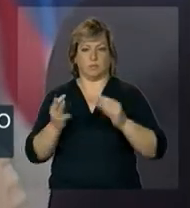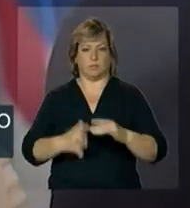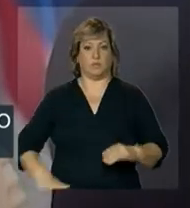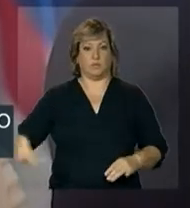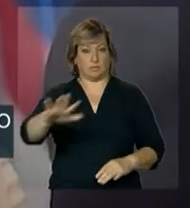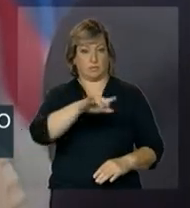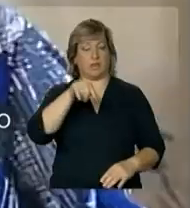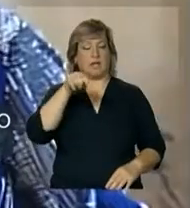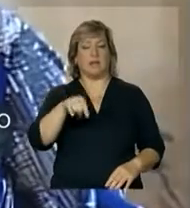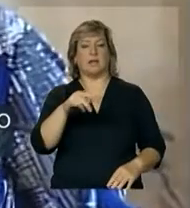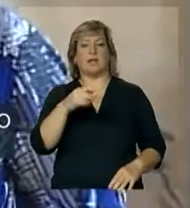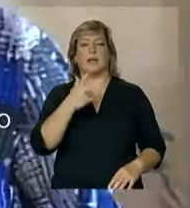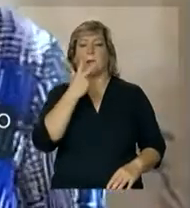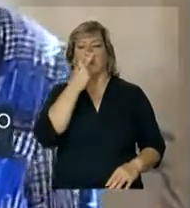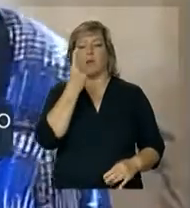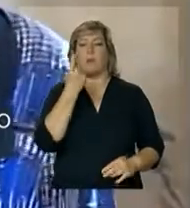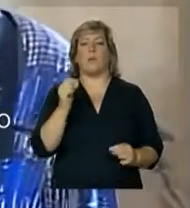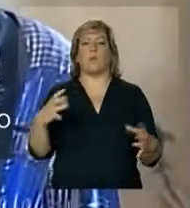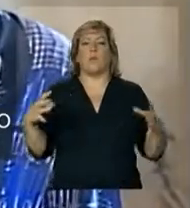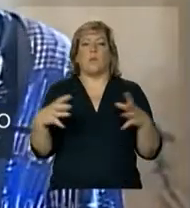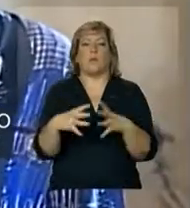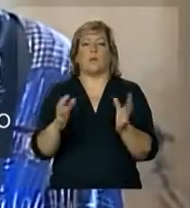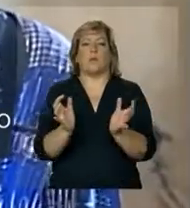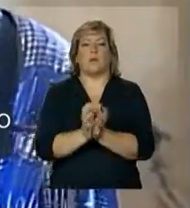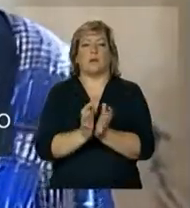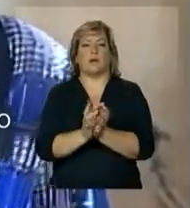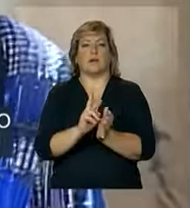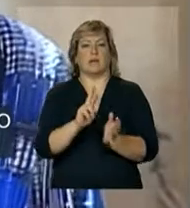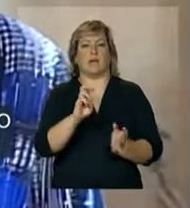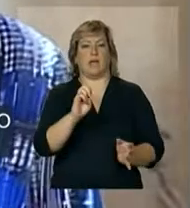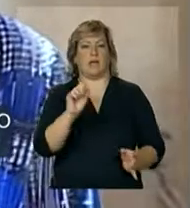essa espécie de reggae, ou de reggae,